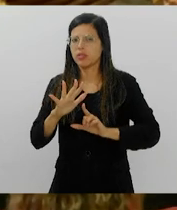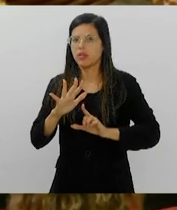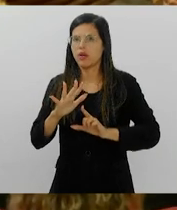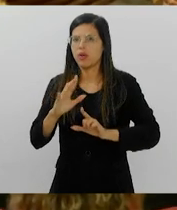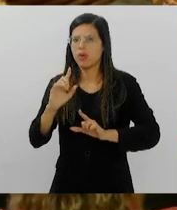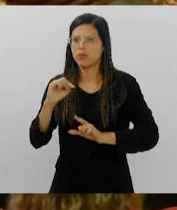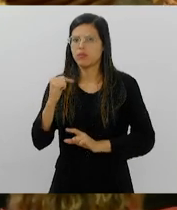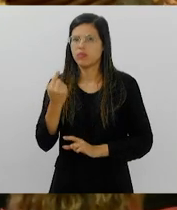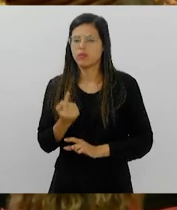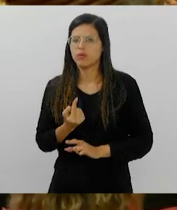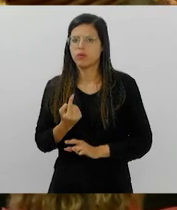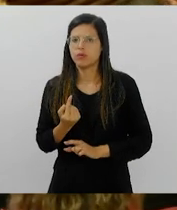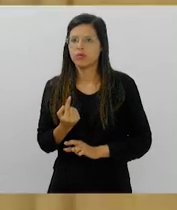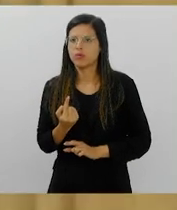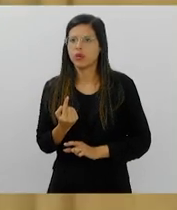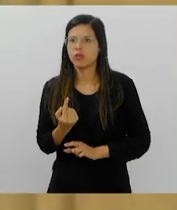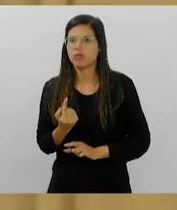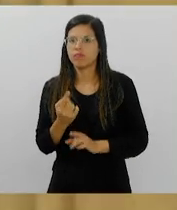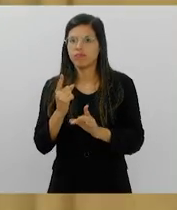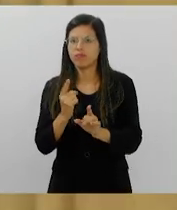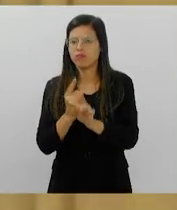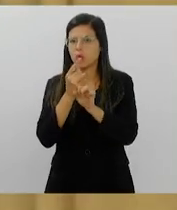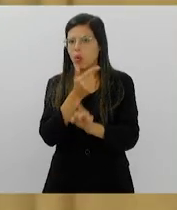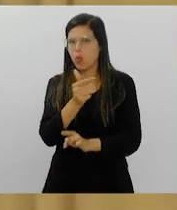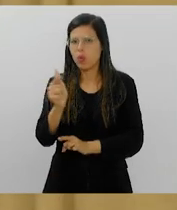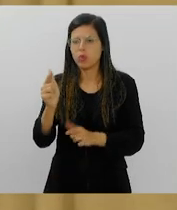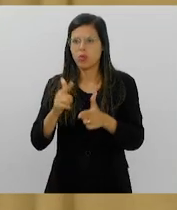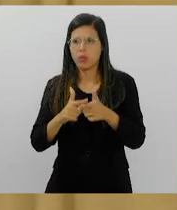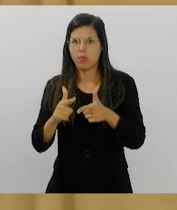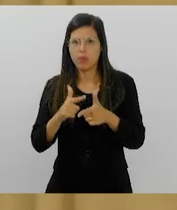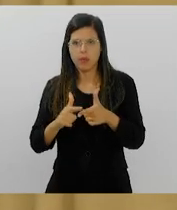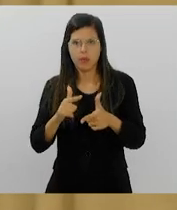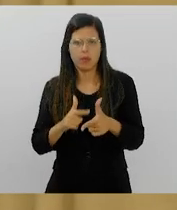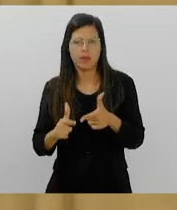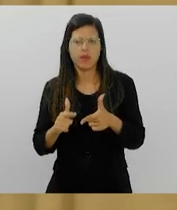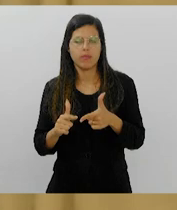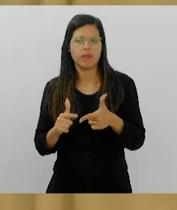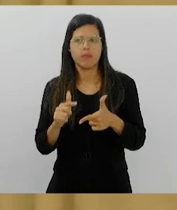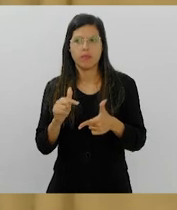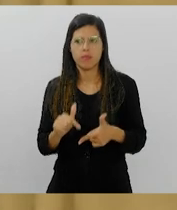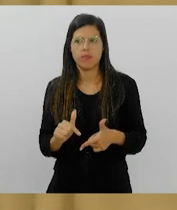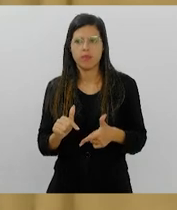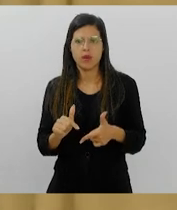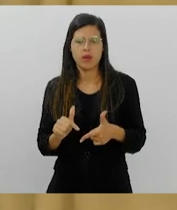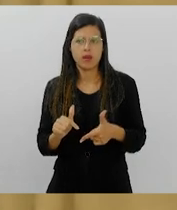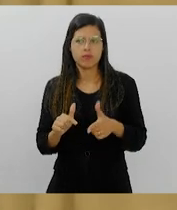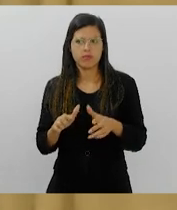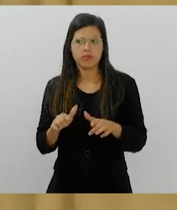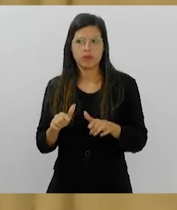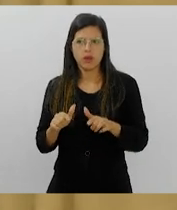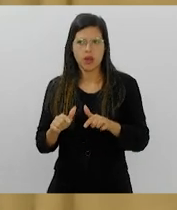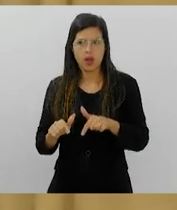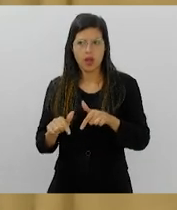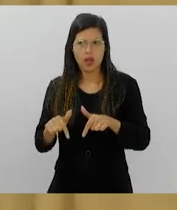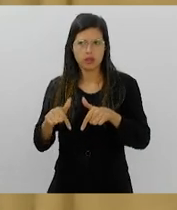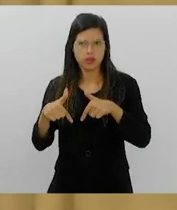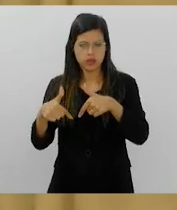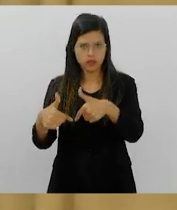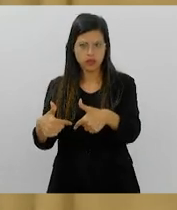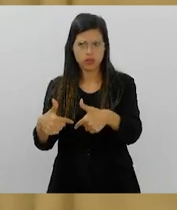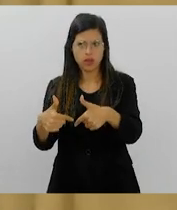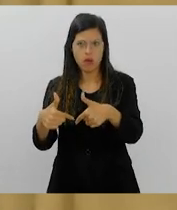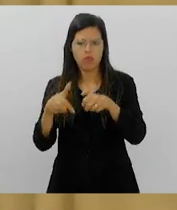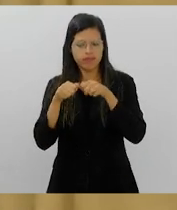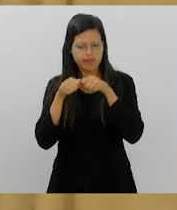com um outro problema, que foi o efeito contágio que esse tipo de